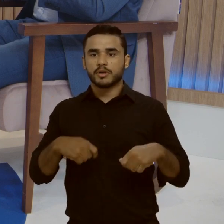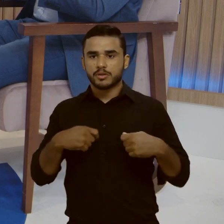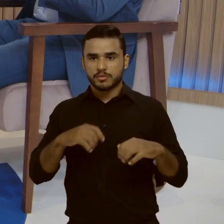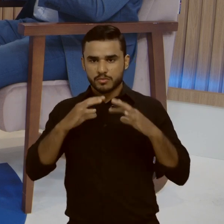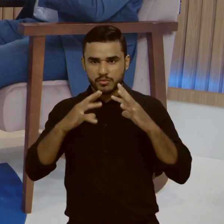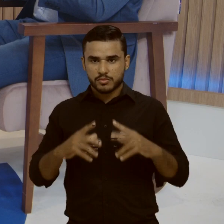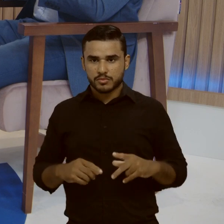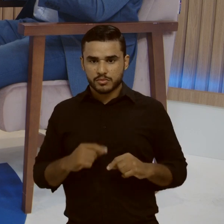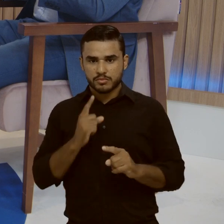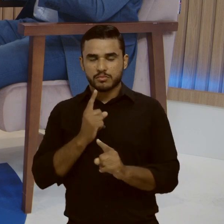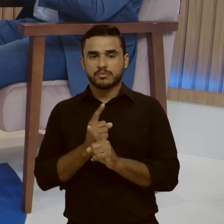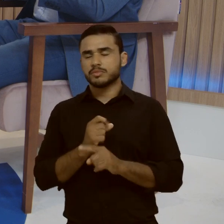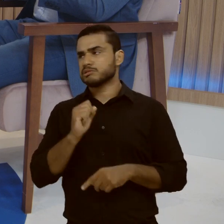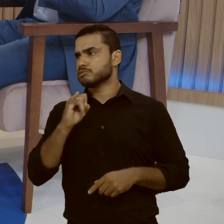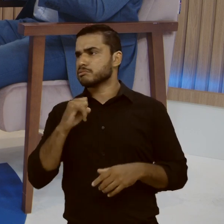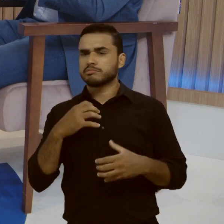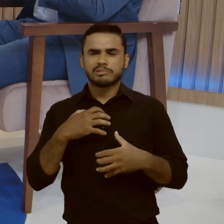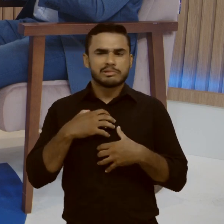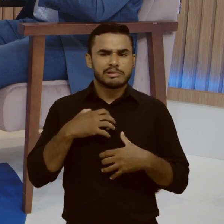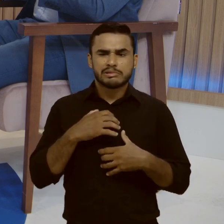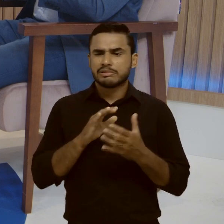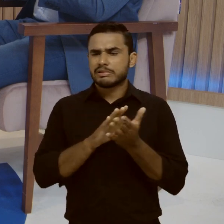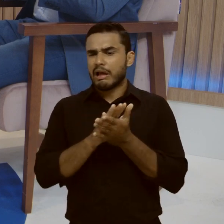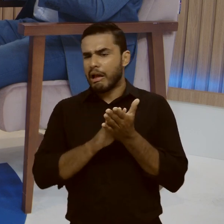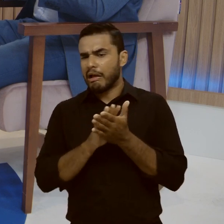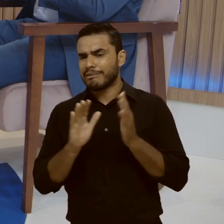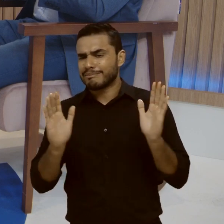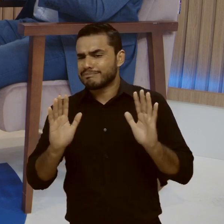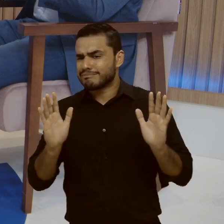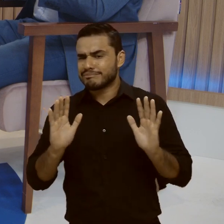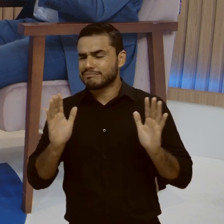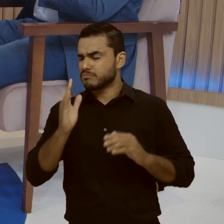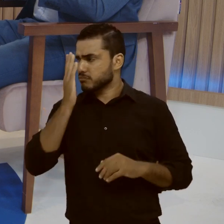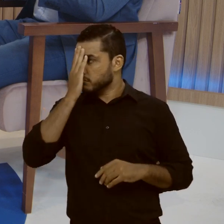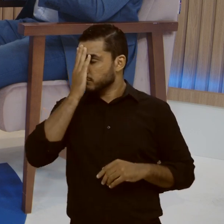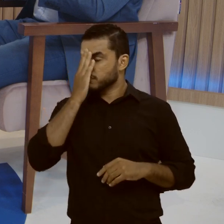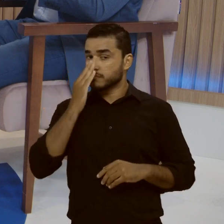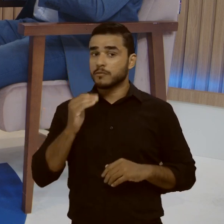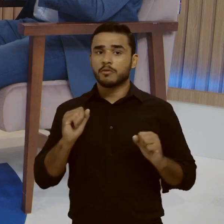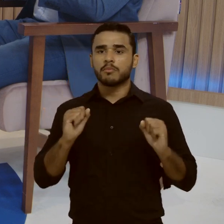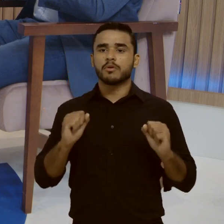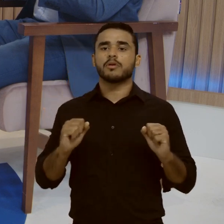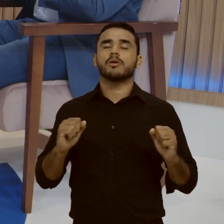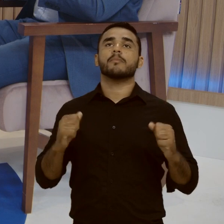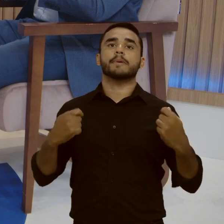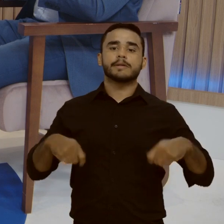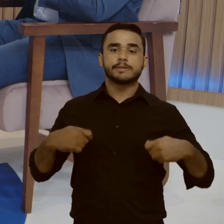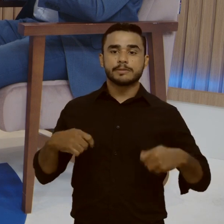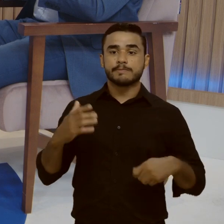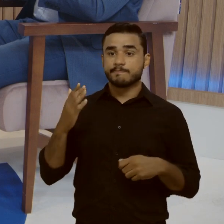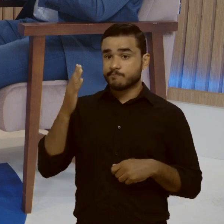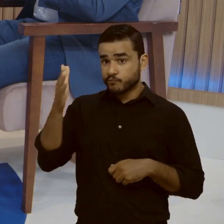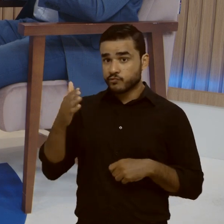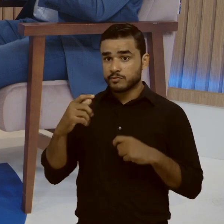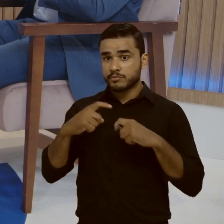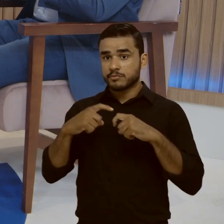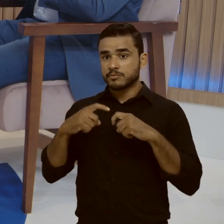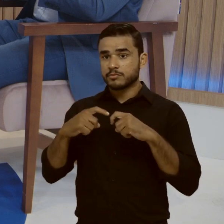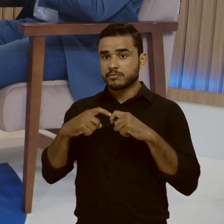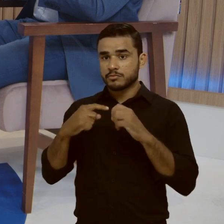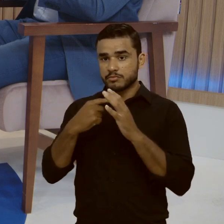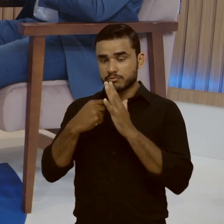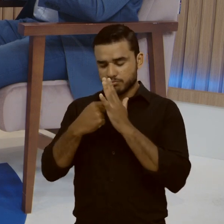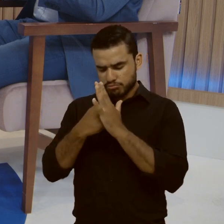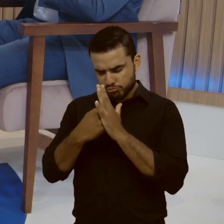né? Mesmo que eu não esteja sentindo nada, né? Você pode buscar, já ir ali no seu médico de confiança e dizer assim,